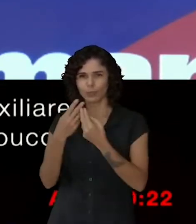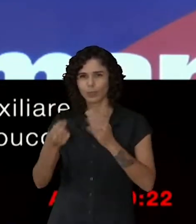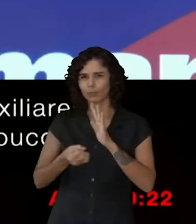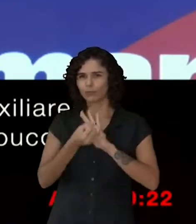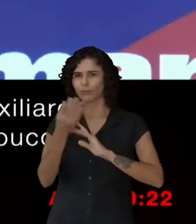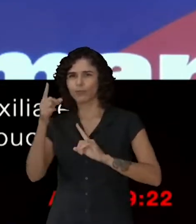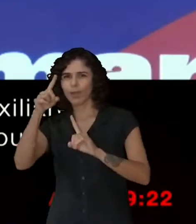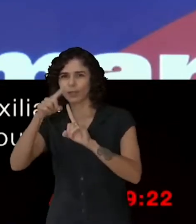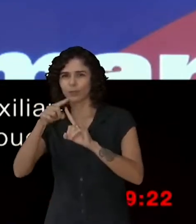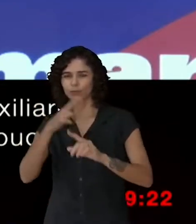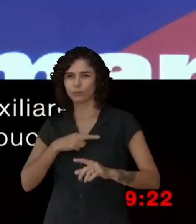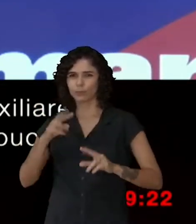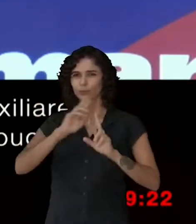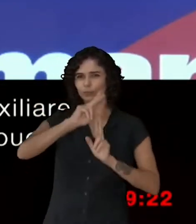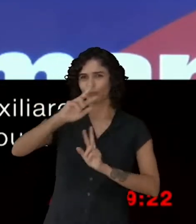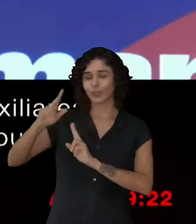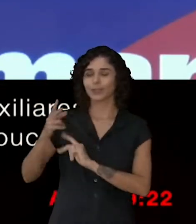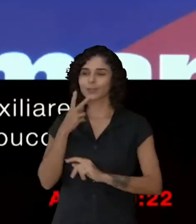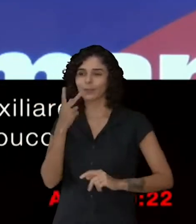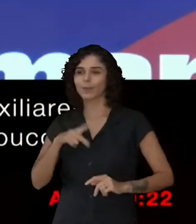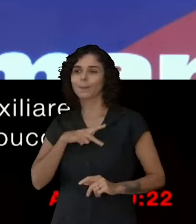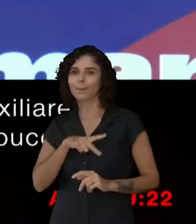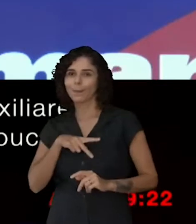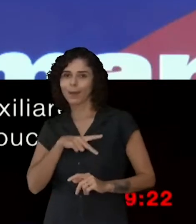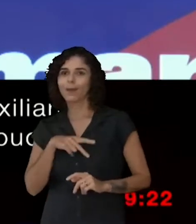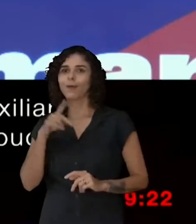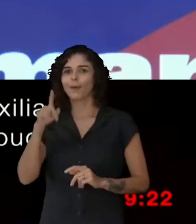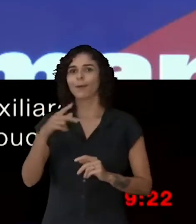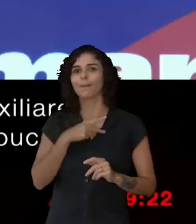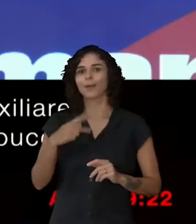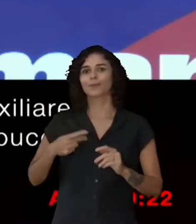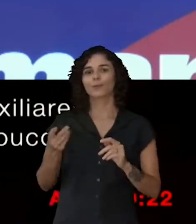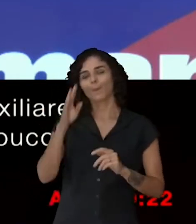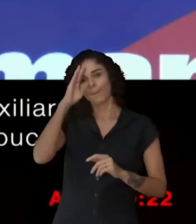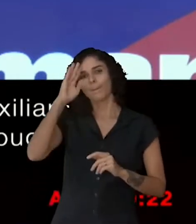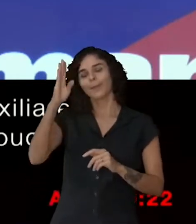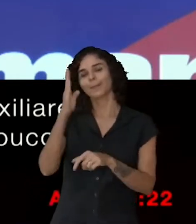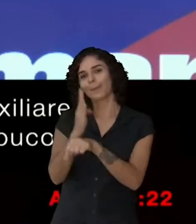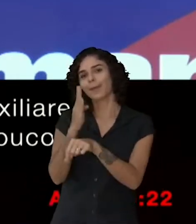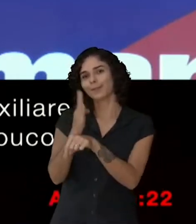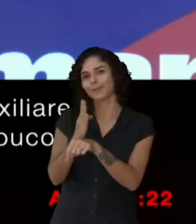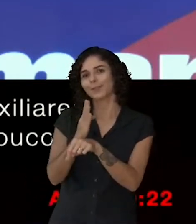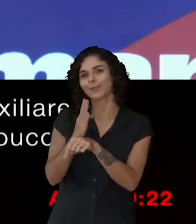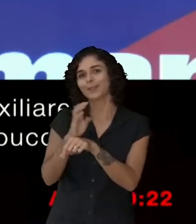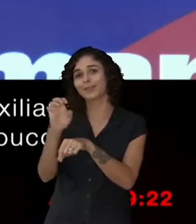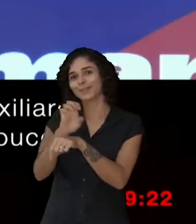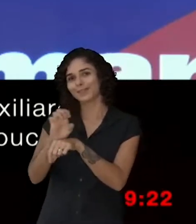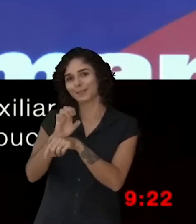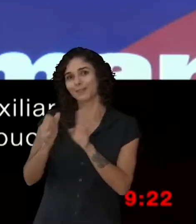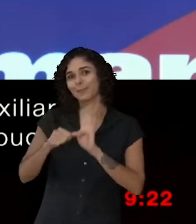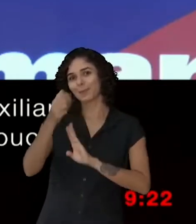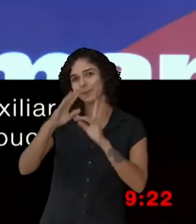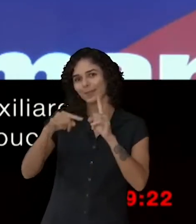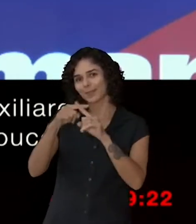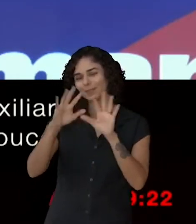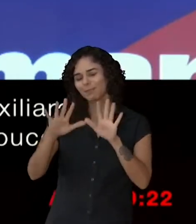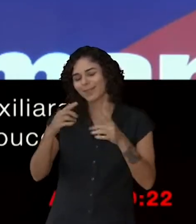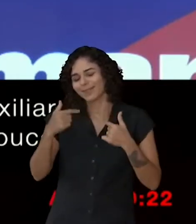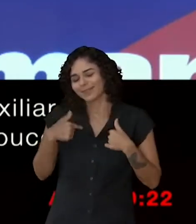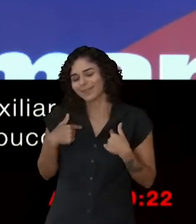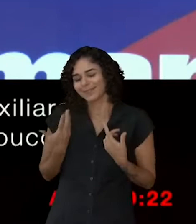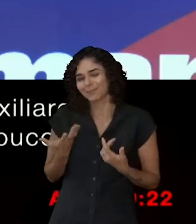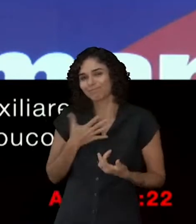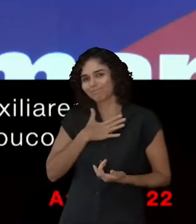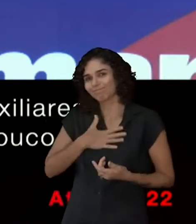primeira igreja batista de Éfeso. Eles não gostam, não. E eu nem sou tão batista nesse sentido, mas eu gosto de mexer com os